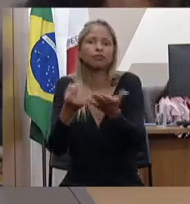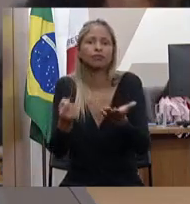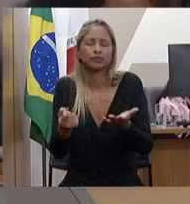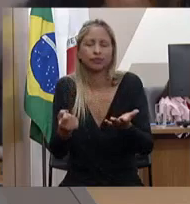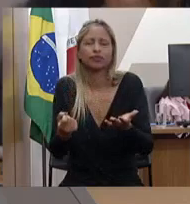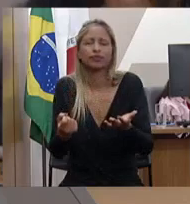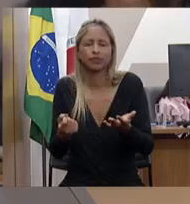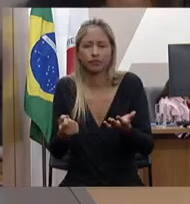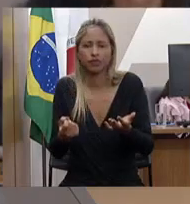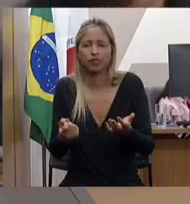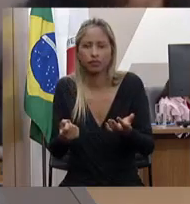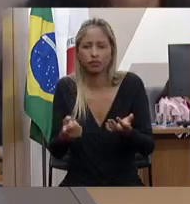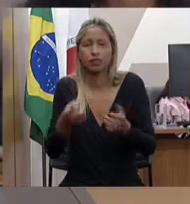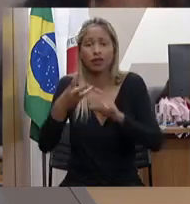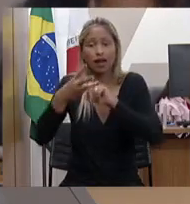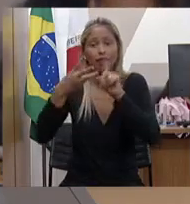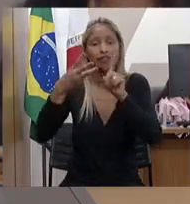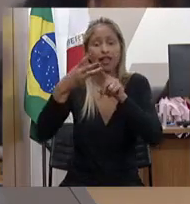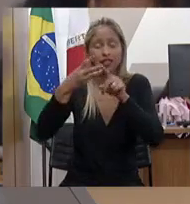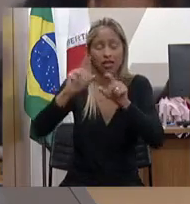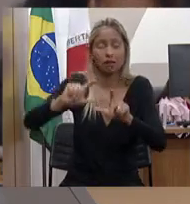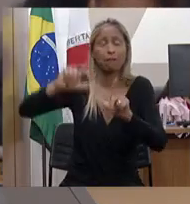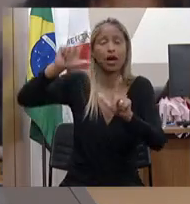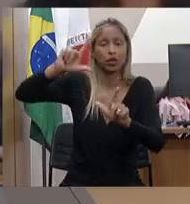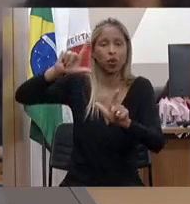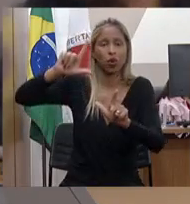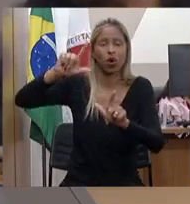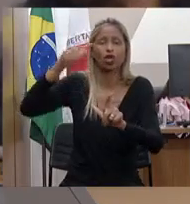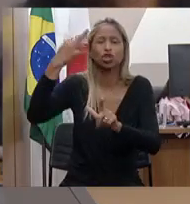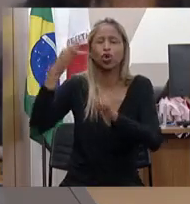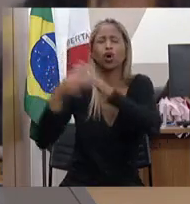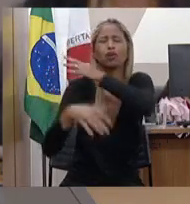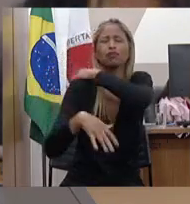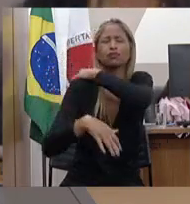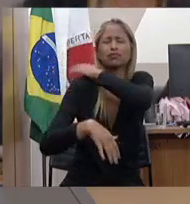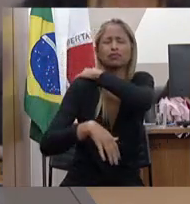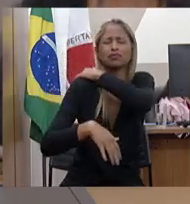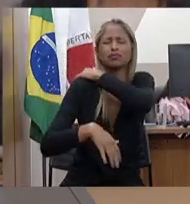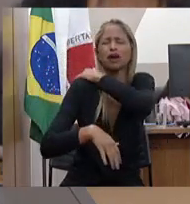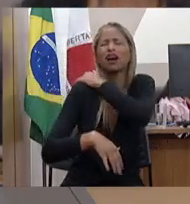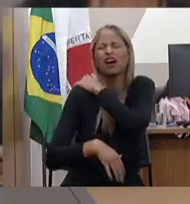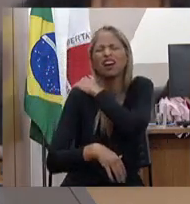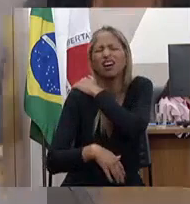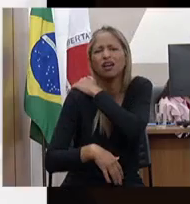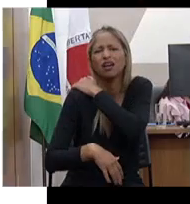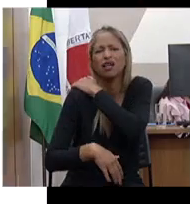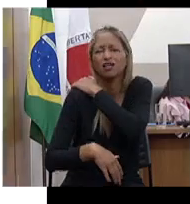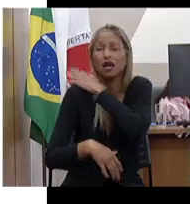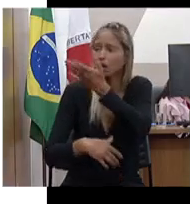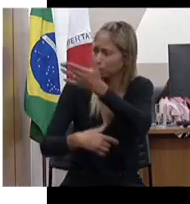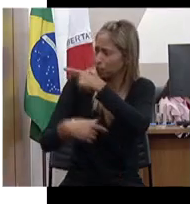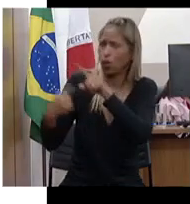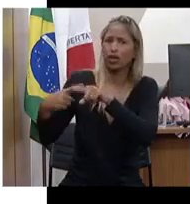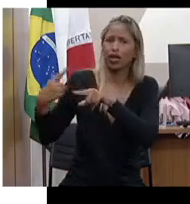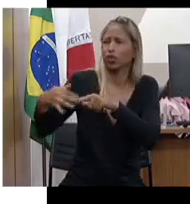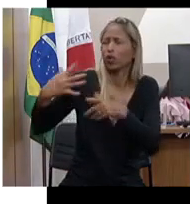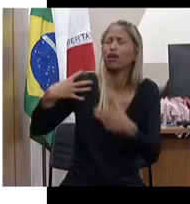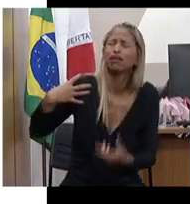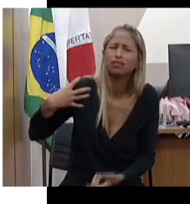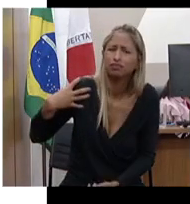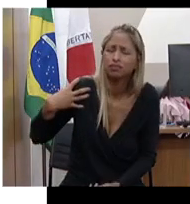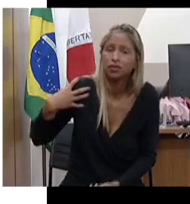E olha a terceira caixinha maior lá a gente é dor nas costas aonde que vem dor nas costas